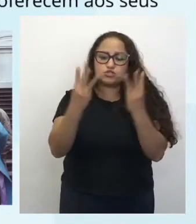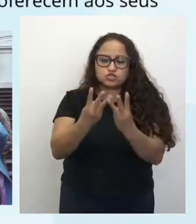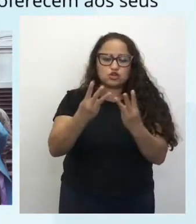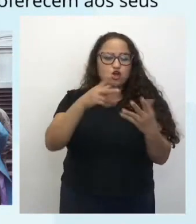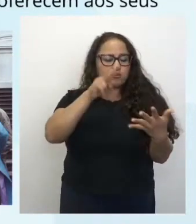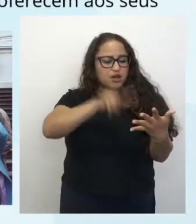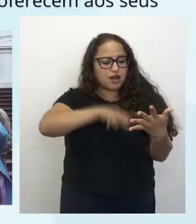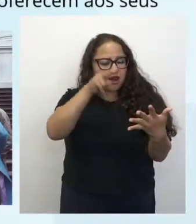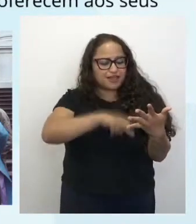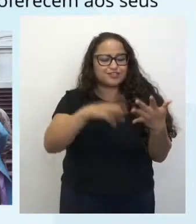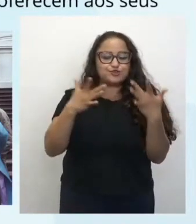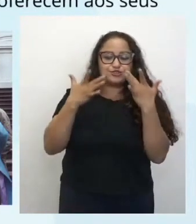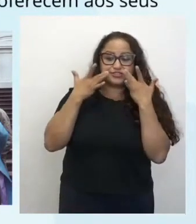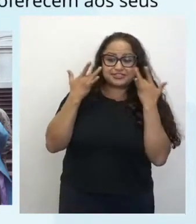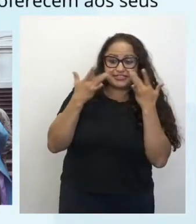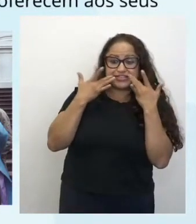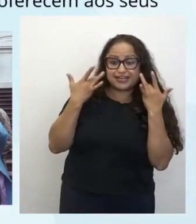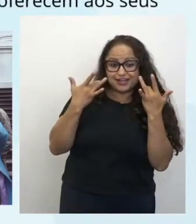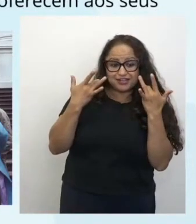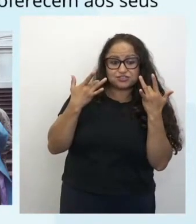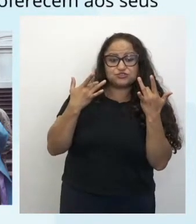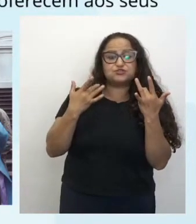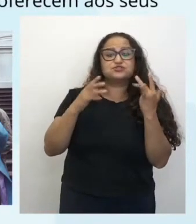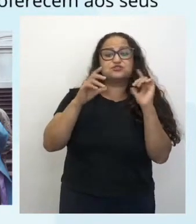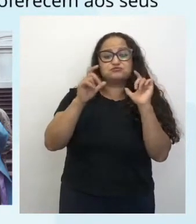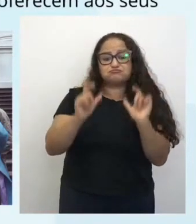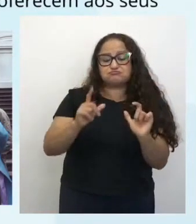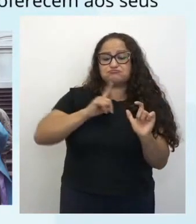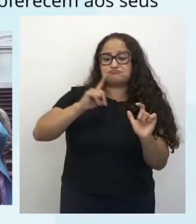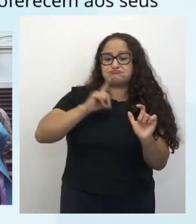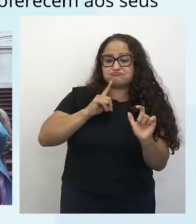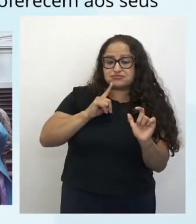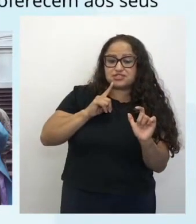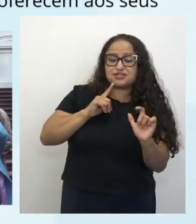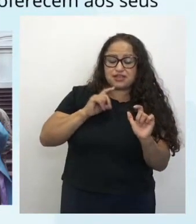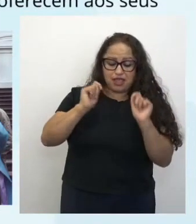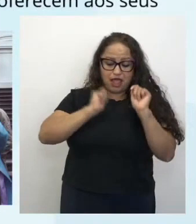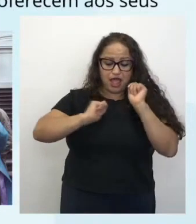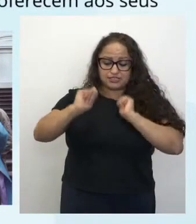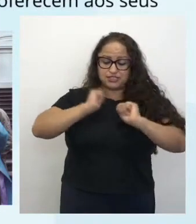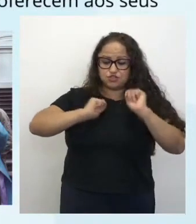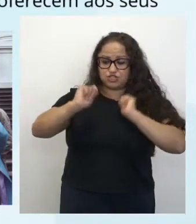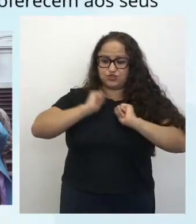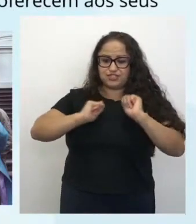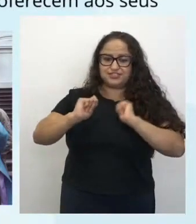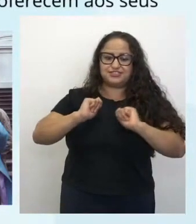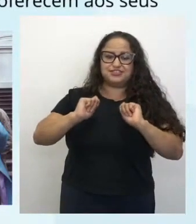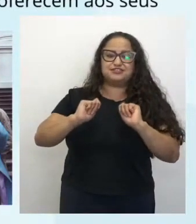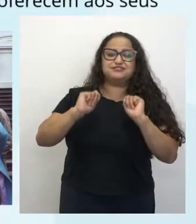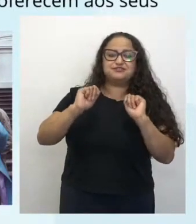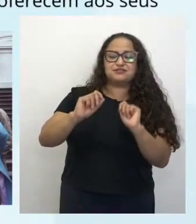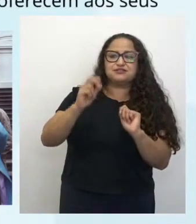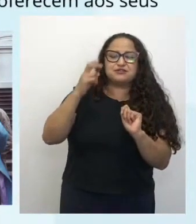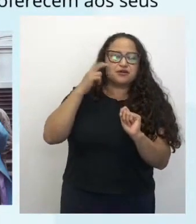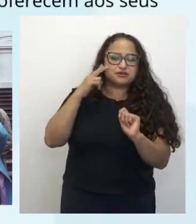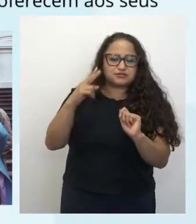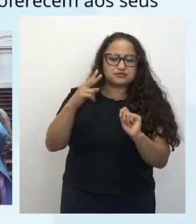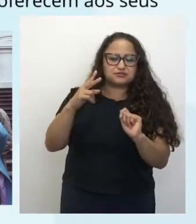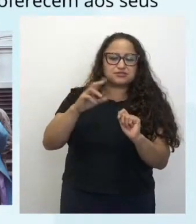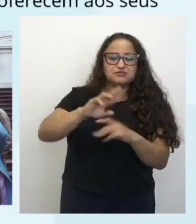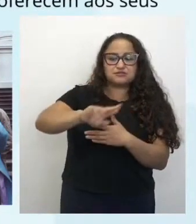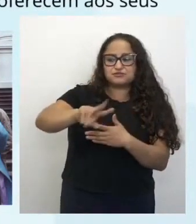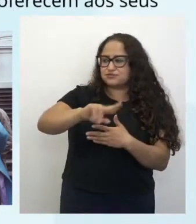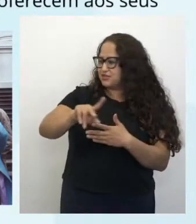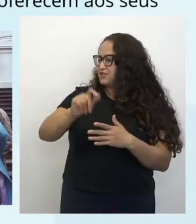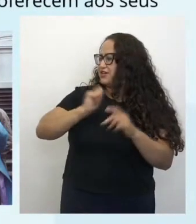leituras dramáticas, né? Onde você tem atores encenando uma peça completa sem os figurinos. Então,